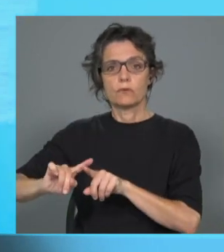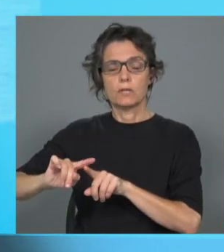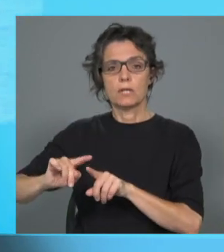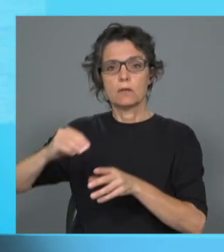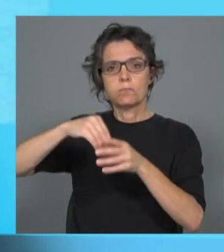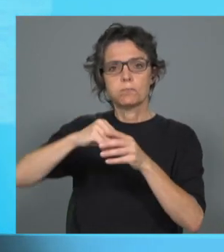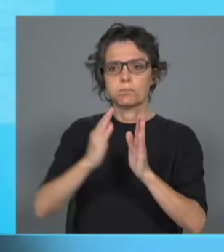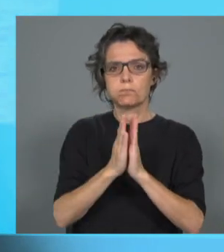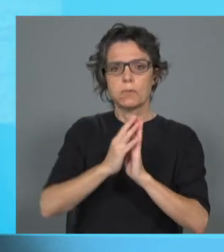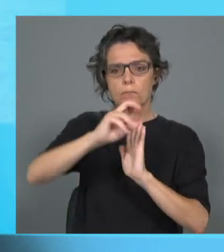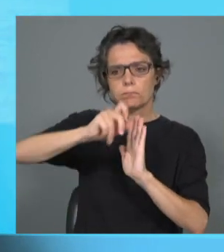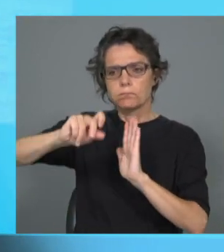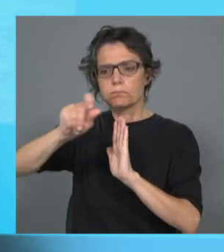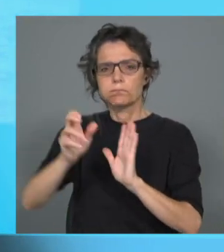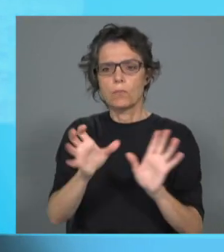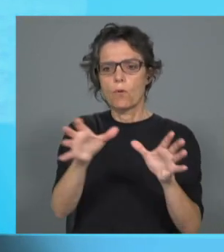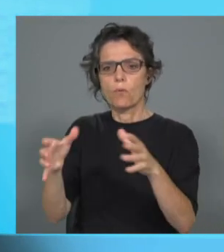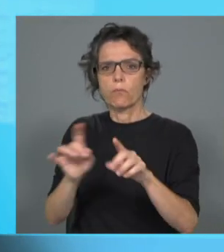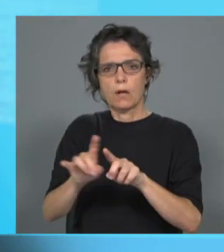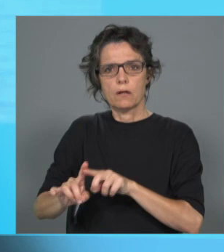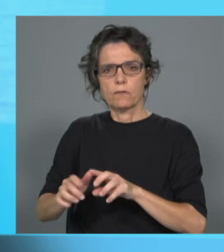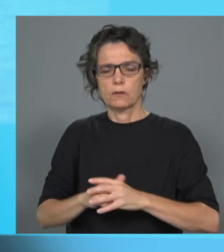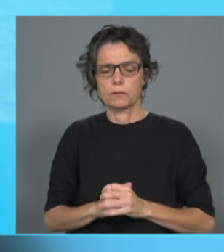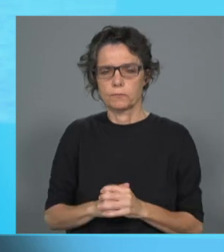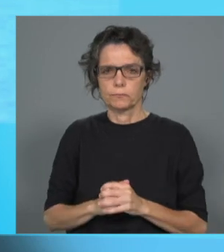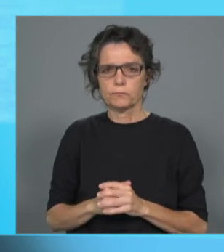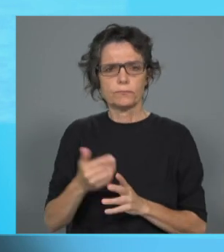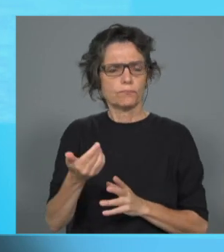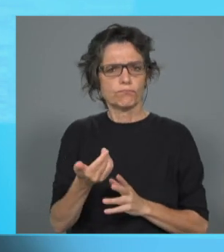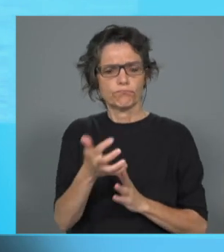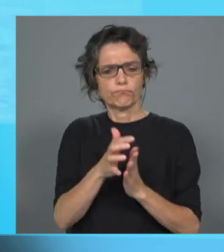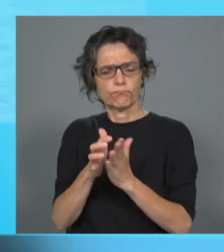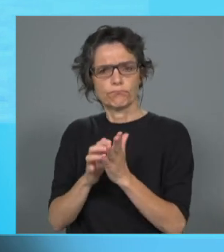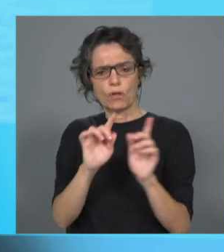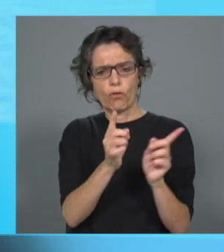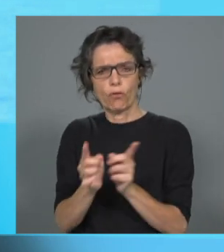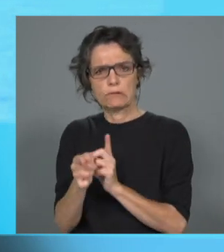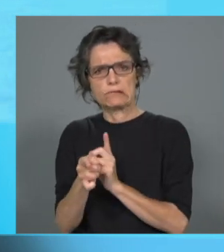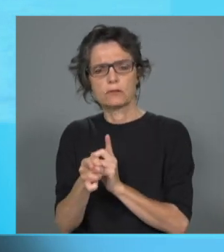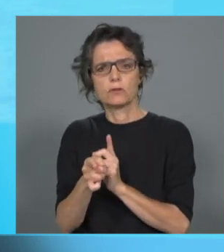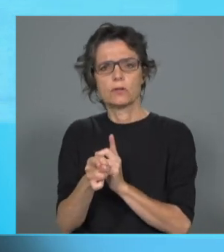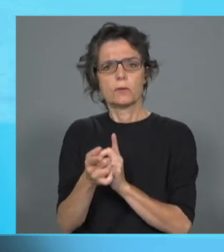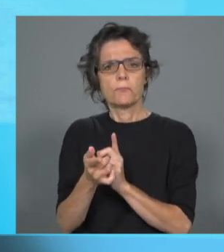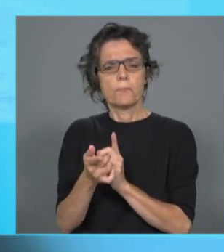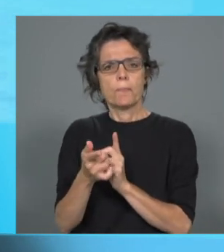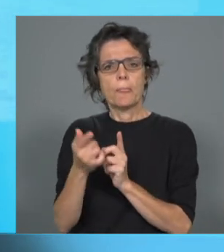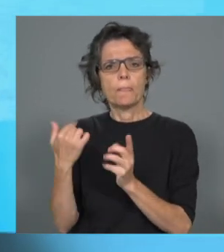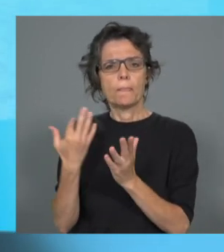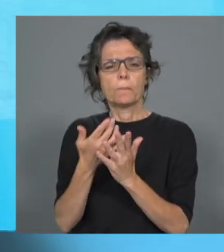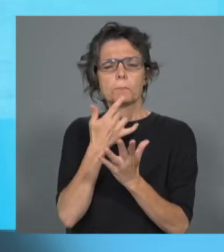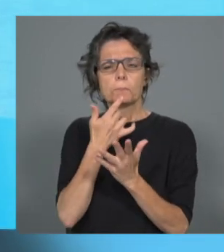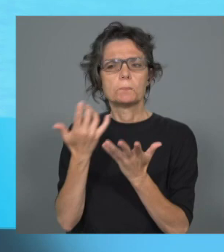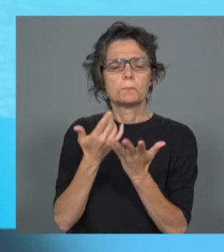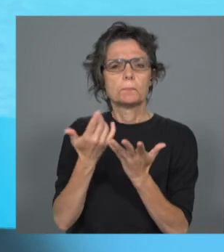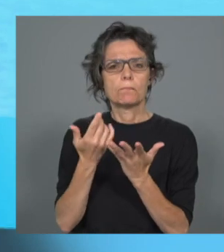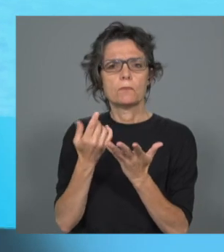diocesano e local, nas comunidades. Por aquilo que vai já lendo em algumas destas sínteses, vai percebendo que se